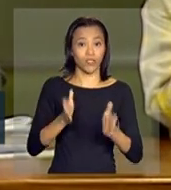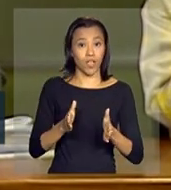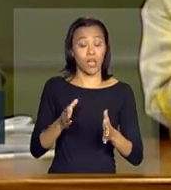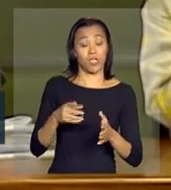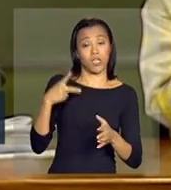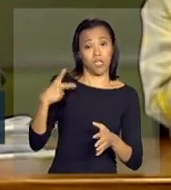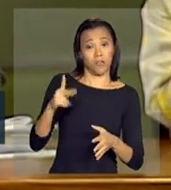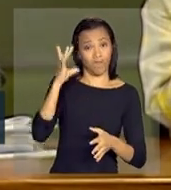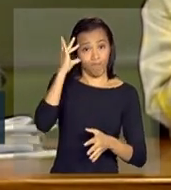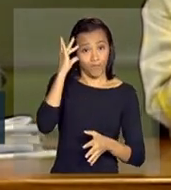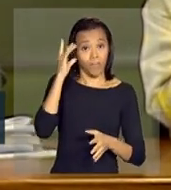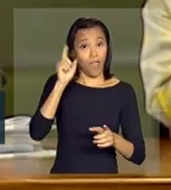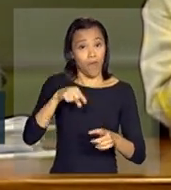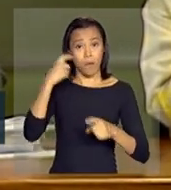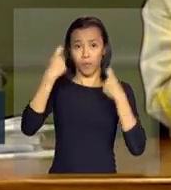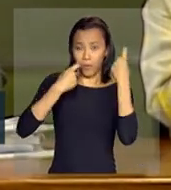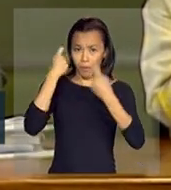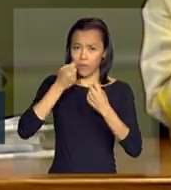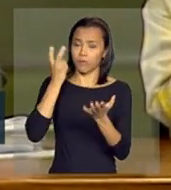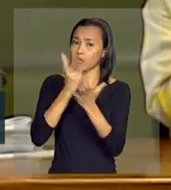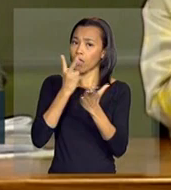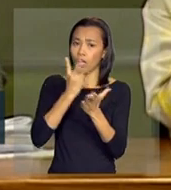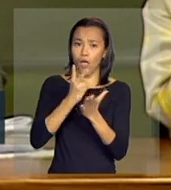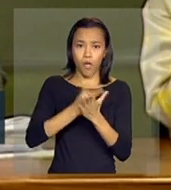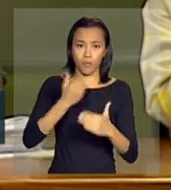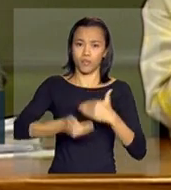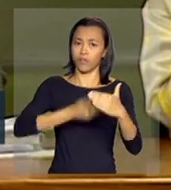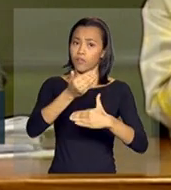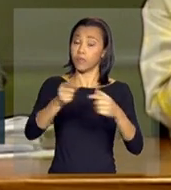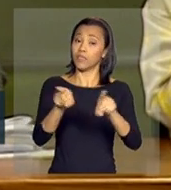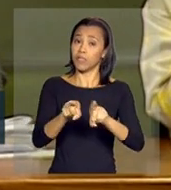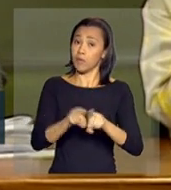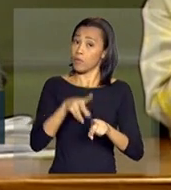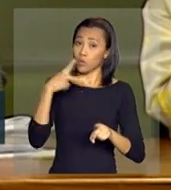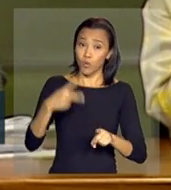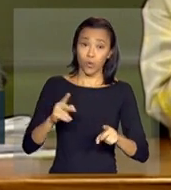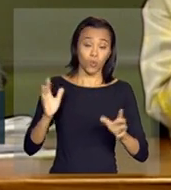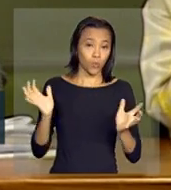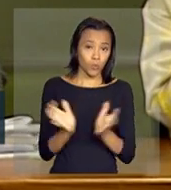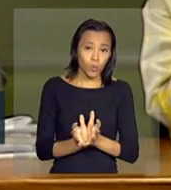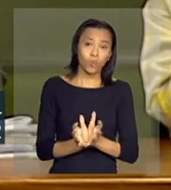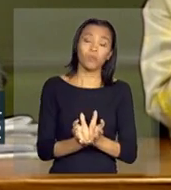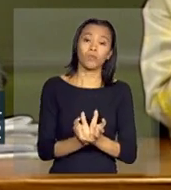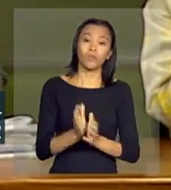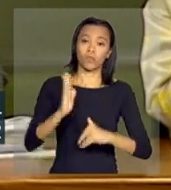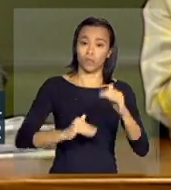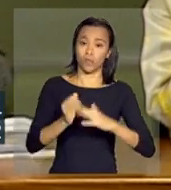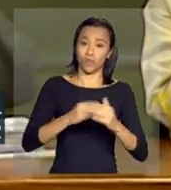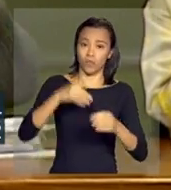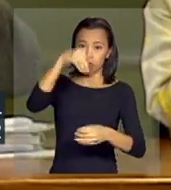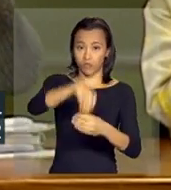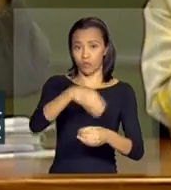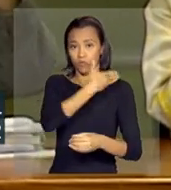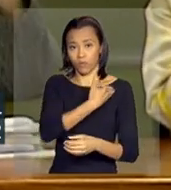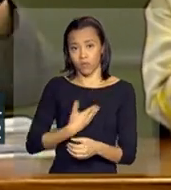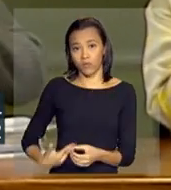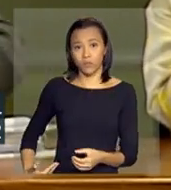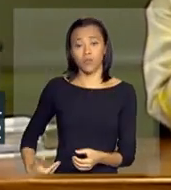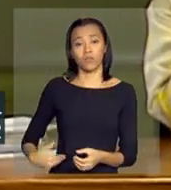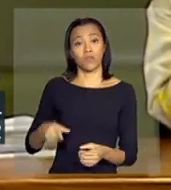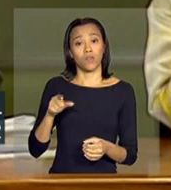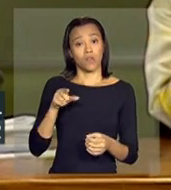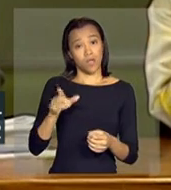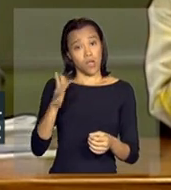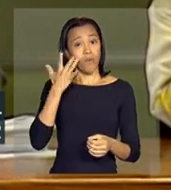ela é uma preocupação permanente, e com isso para toda a sua equipe de governo. Acho que você só esqueceu na lista